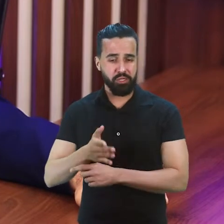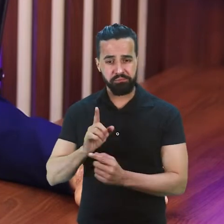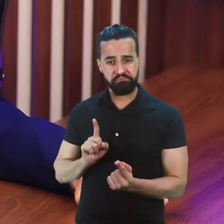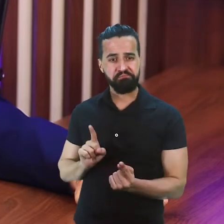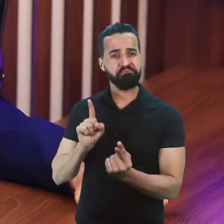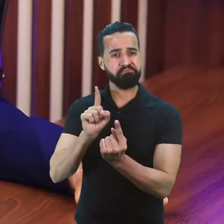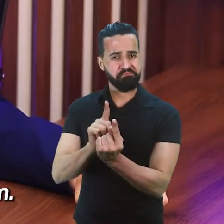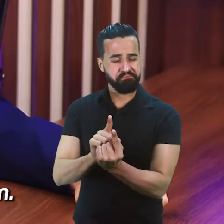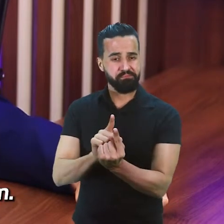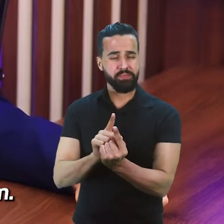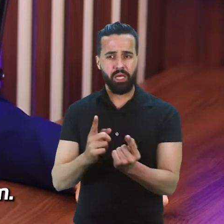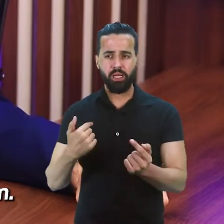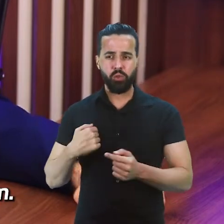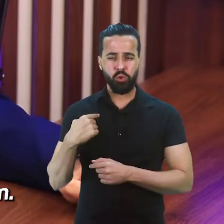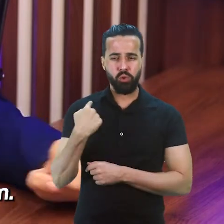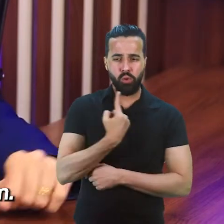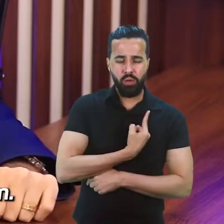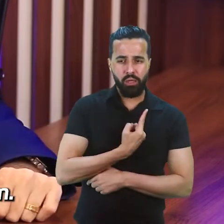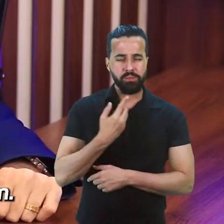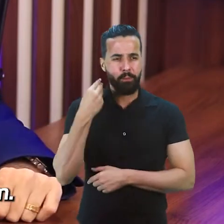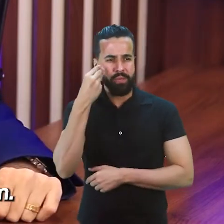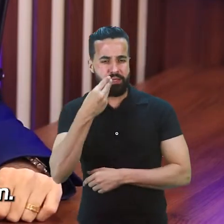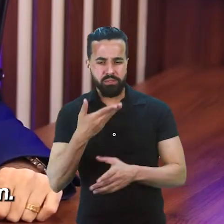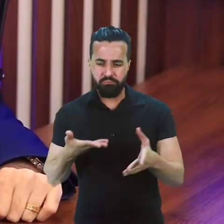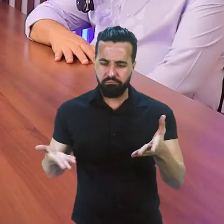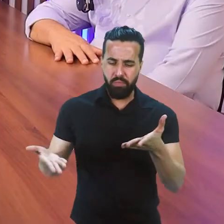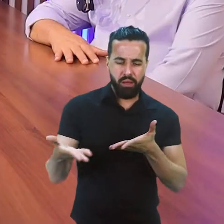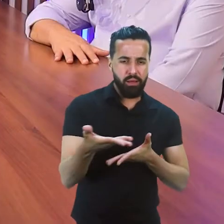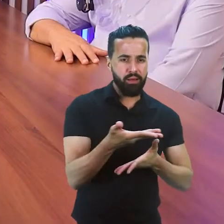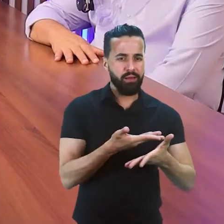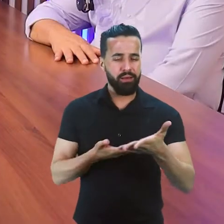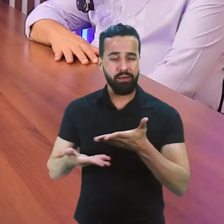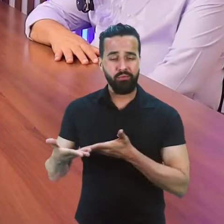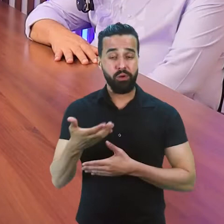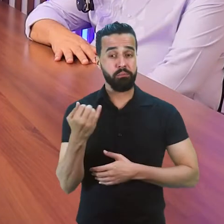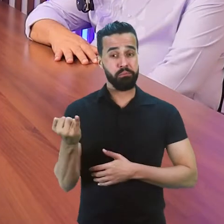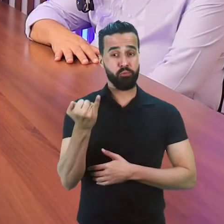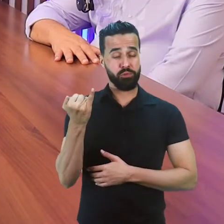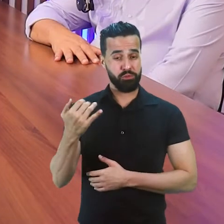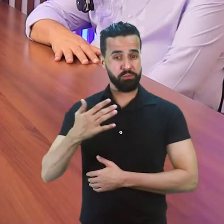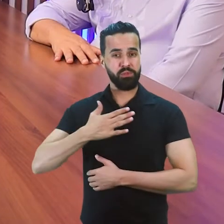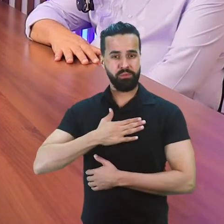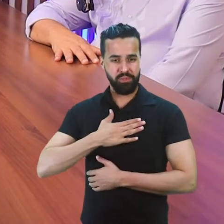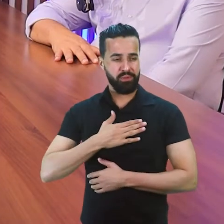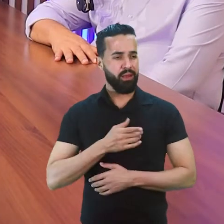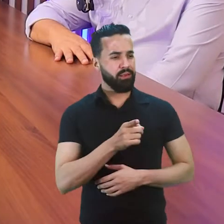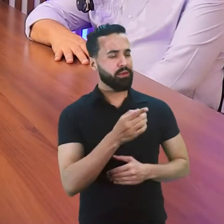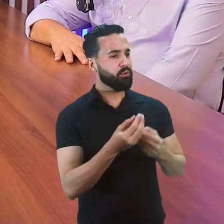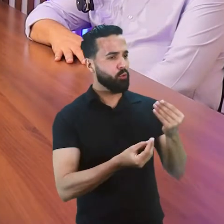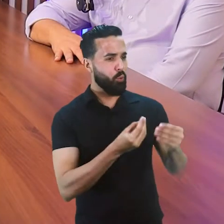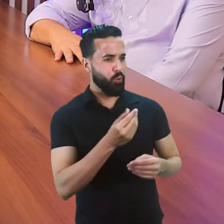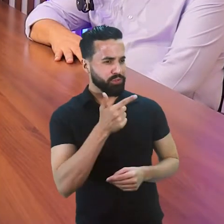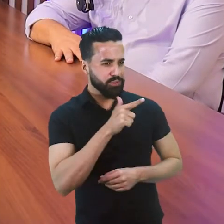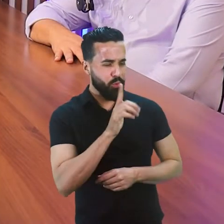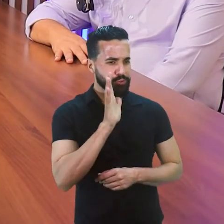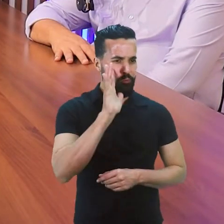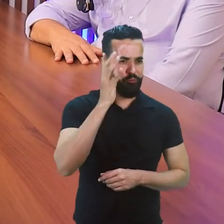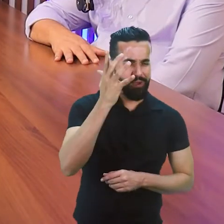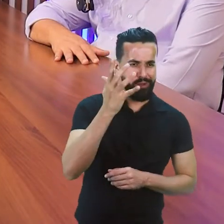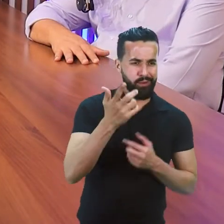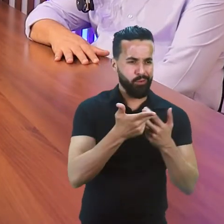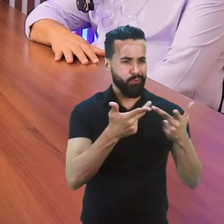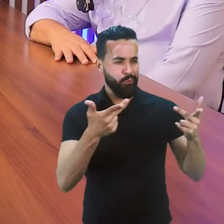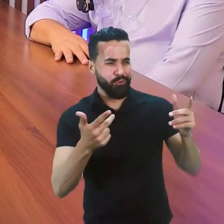essa troca de experiência também foi muito importante para mim. Como é que você deu conta de resolver isso? Como é que você já deu conta de resolver aquele